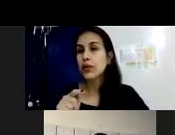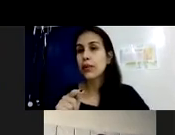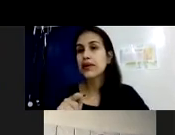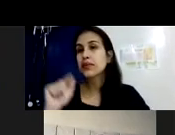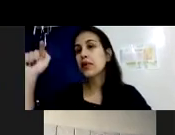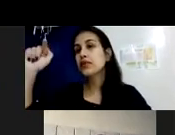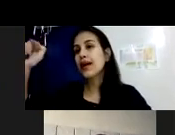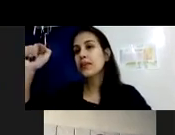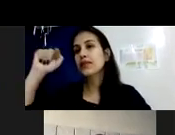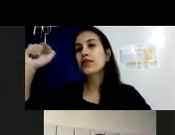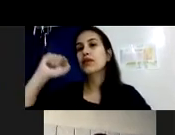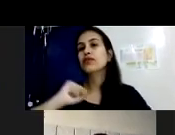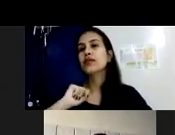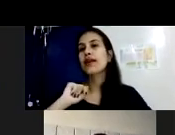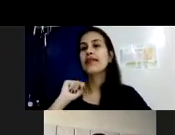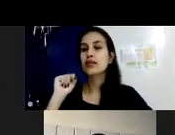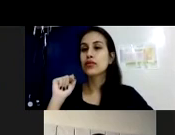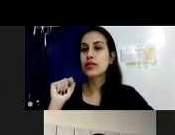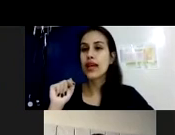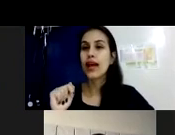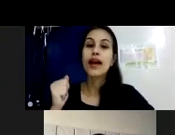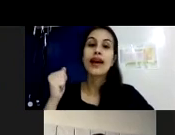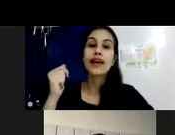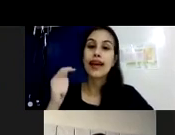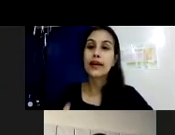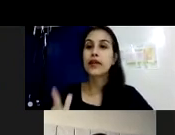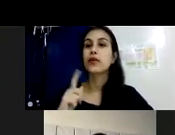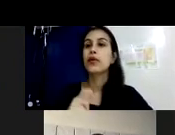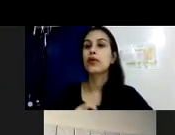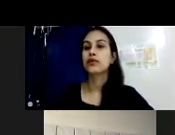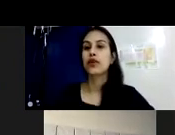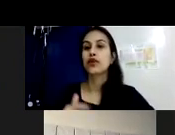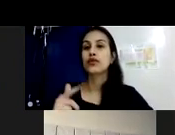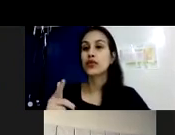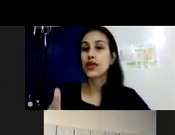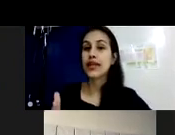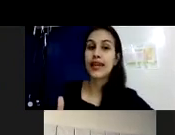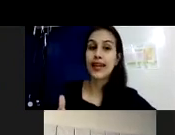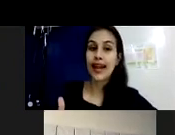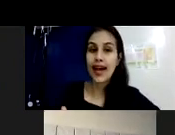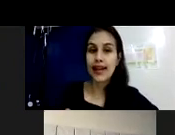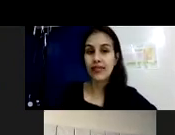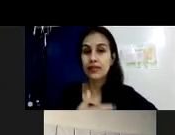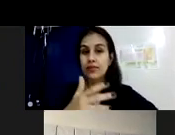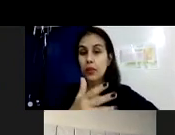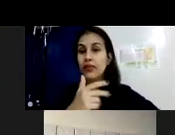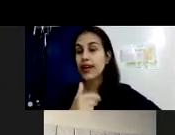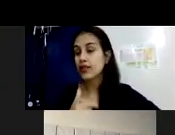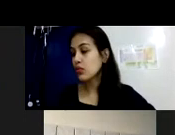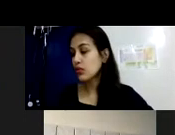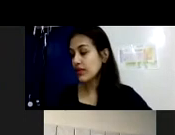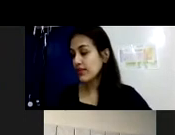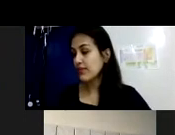um argumento para eu usar com o seu José. Falar, seu José, queda é perigoso. Se o senhor cai, vai ter